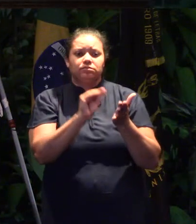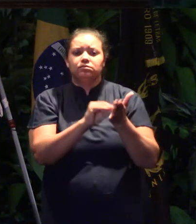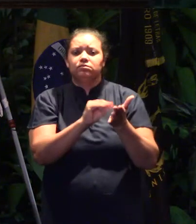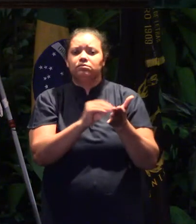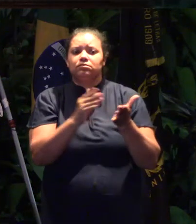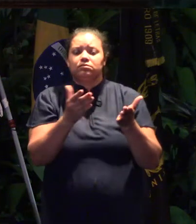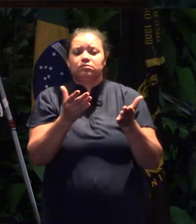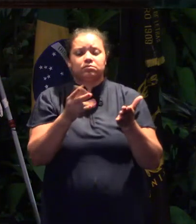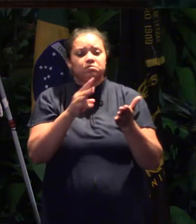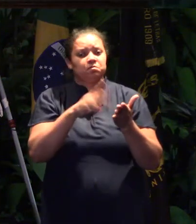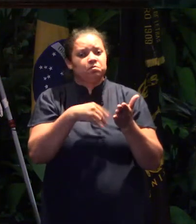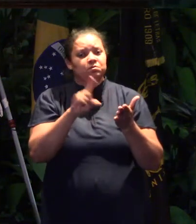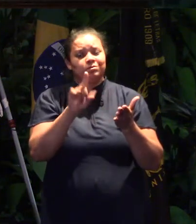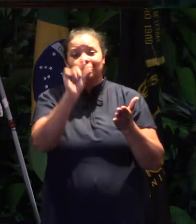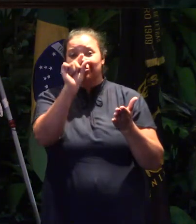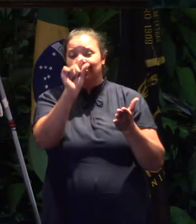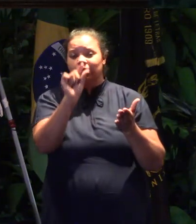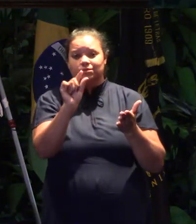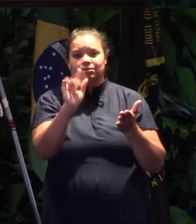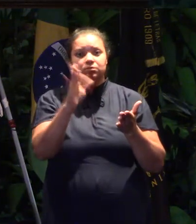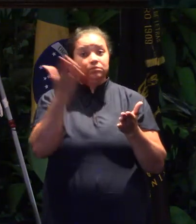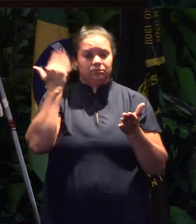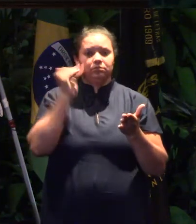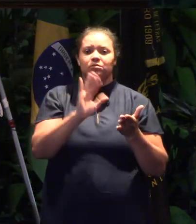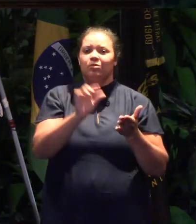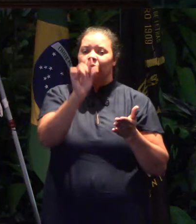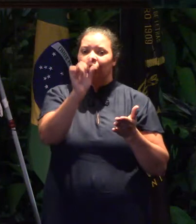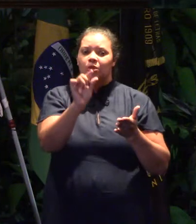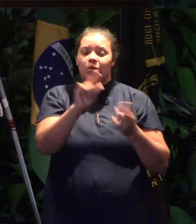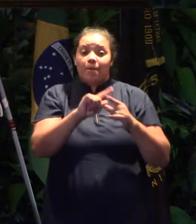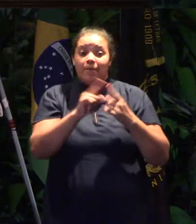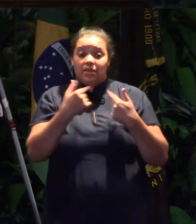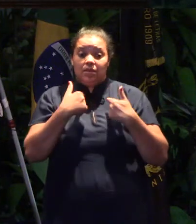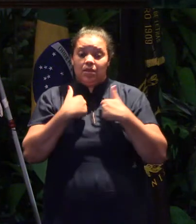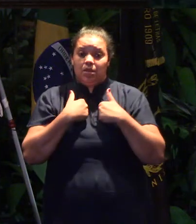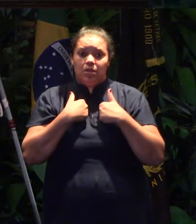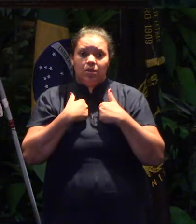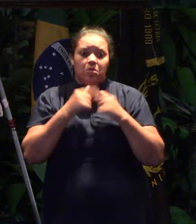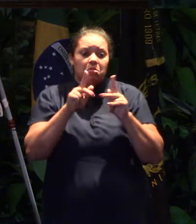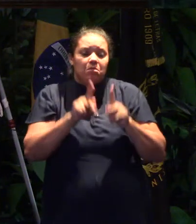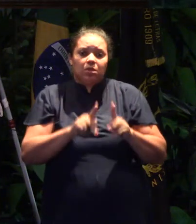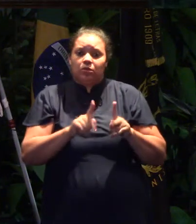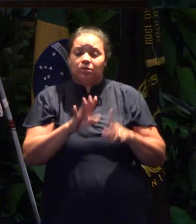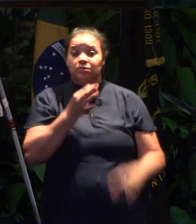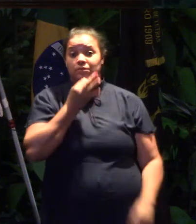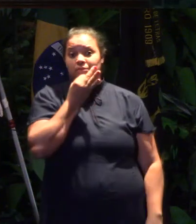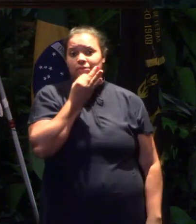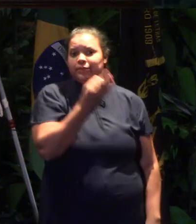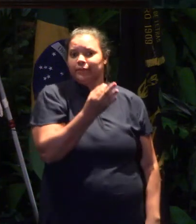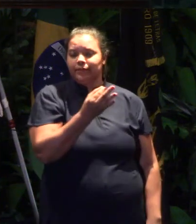nas minhas leituras. Eu claro, eu já li algumas coisas do Borges, mas eu não sou alguém que possa falar de Borges